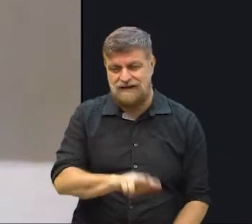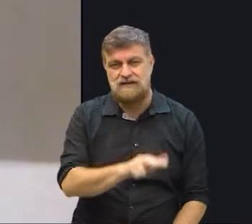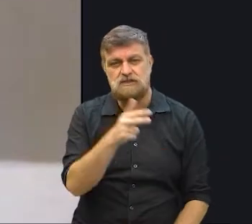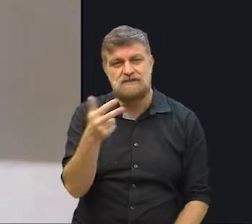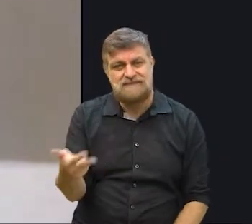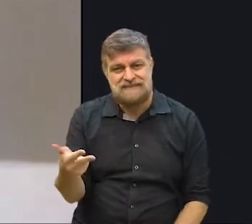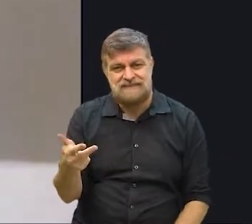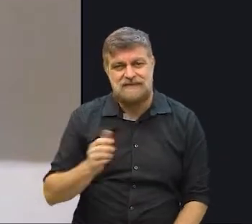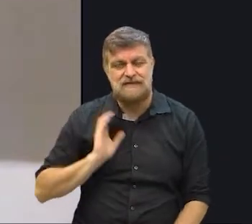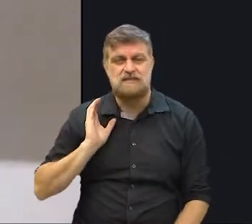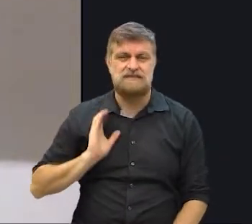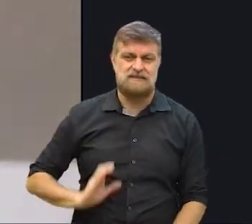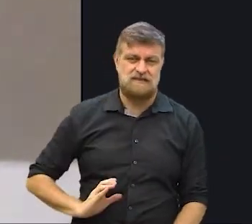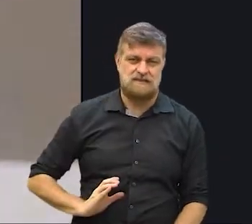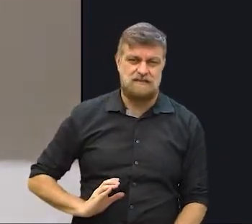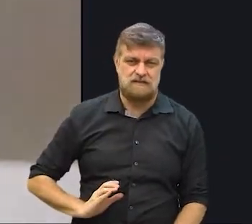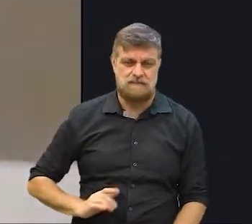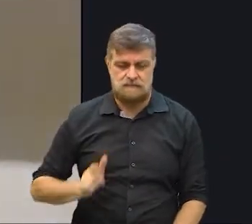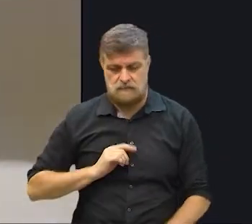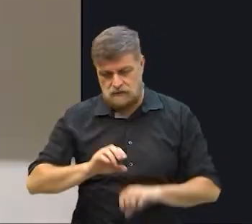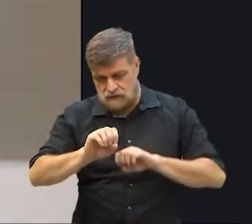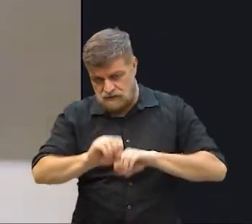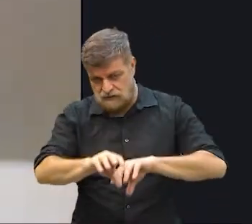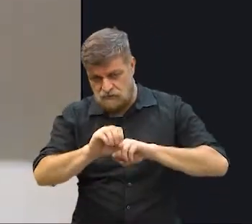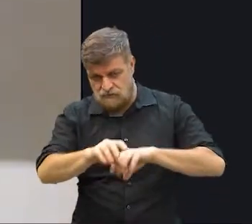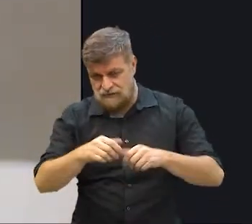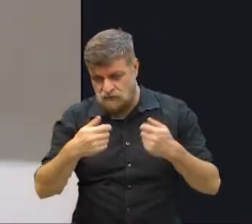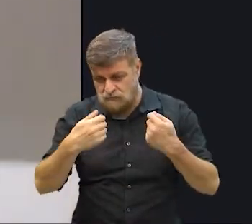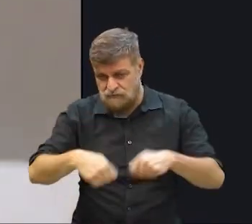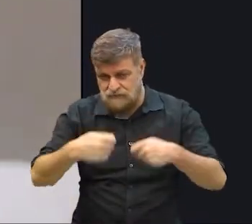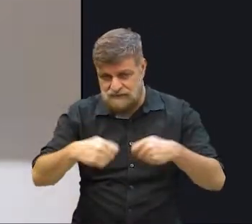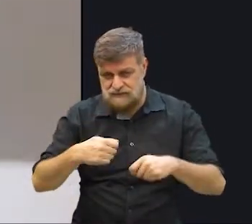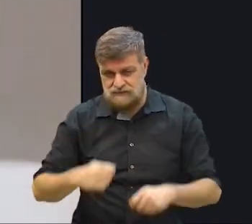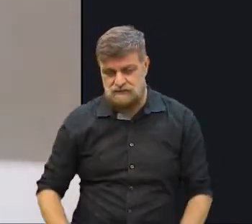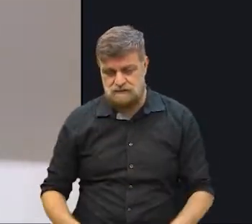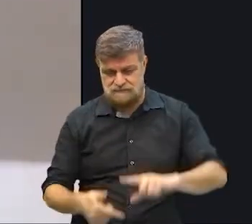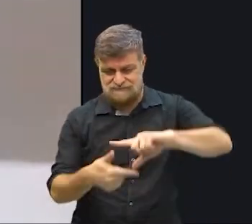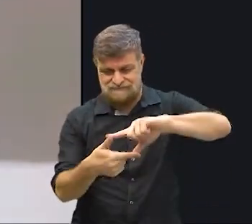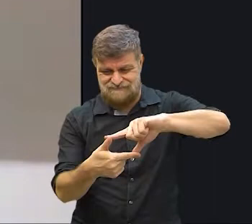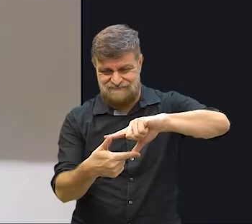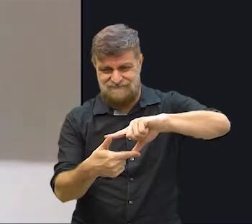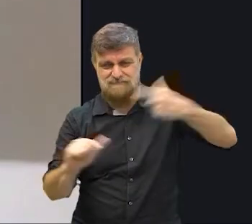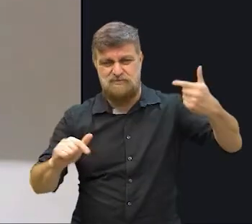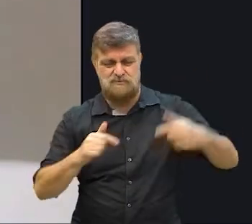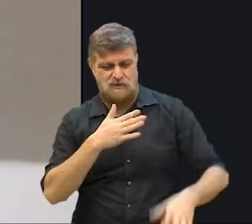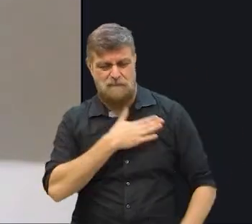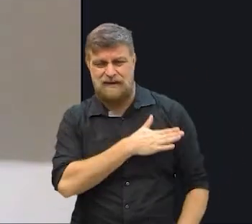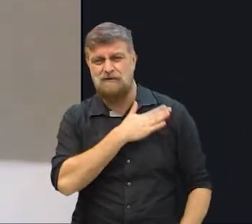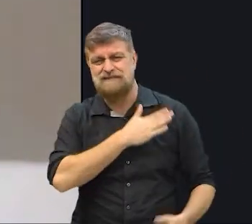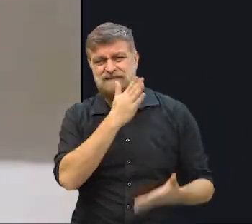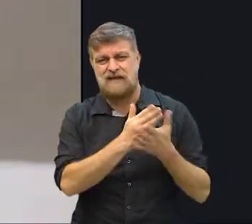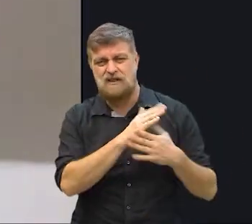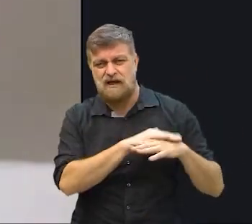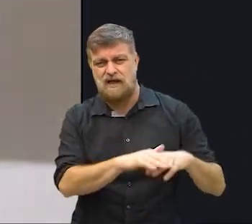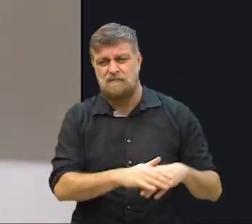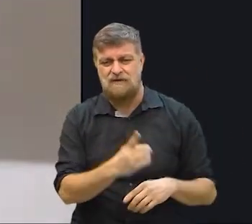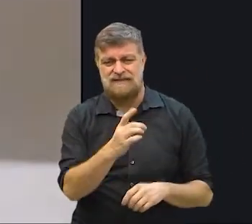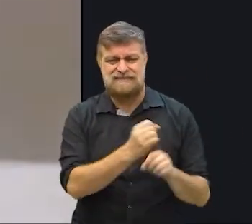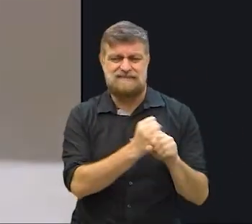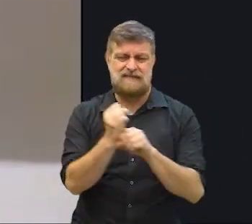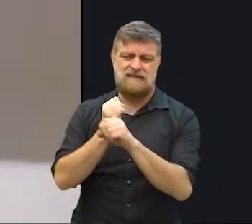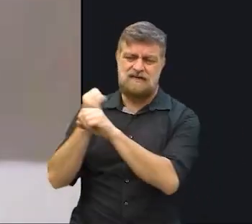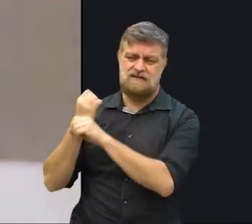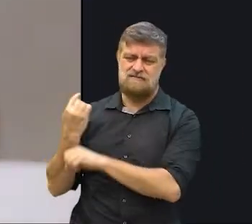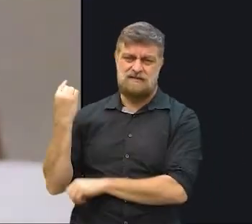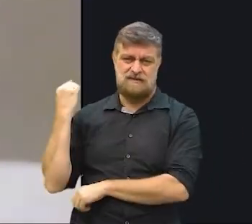voltada para a pluralidade e a cidadania. A educação, ela precisa quebrar os